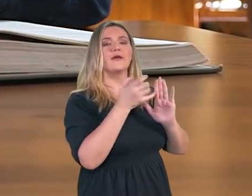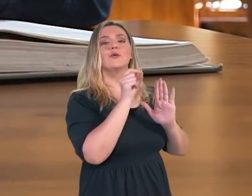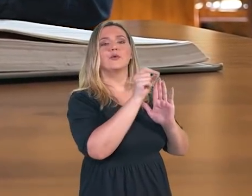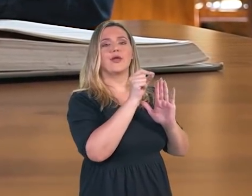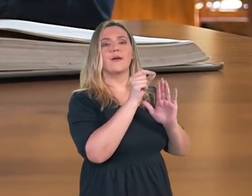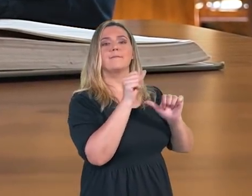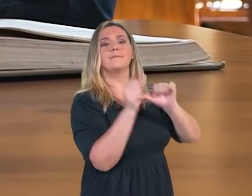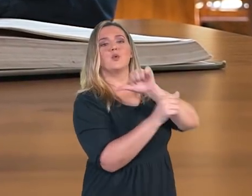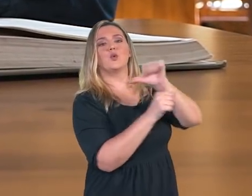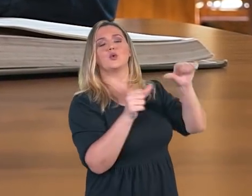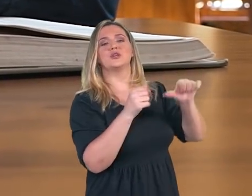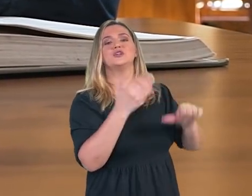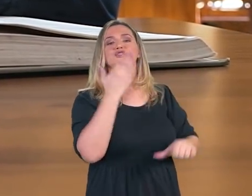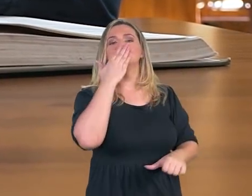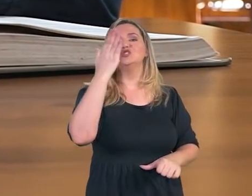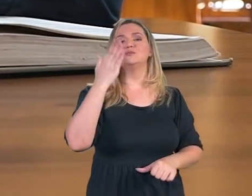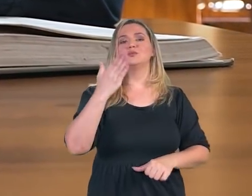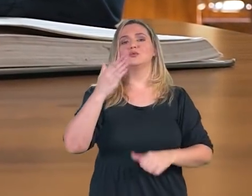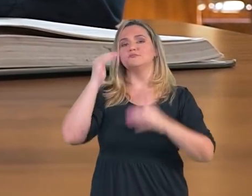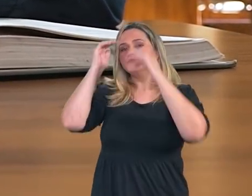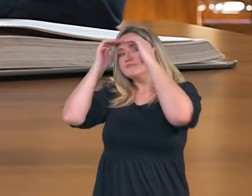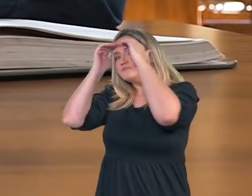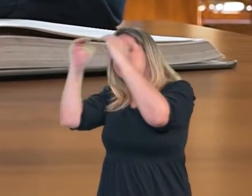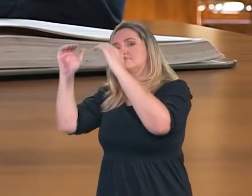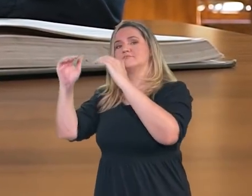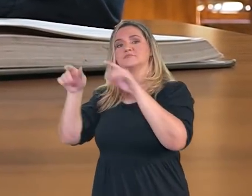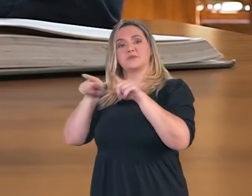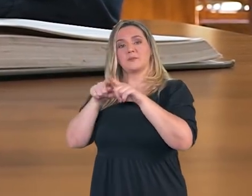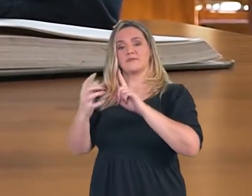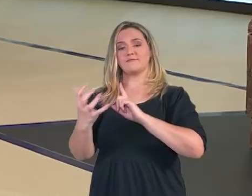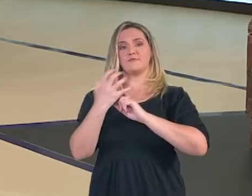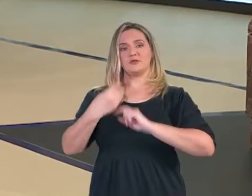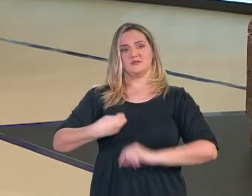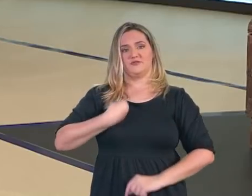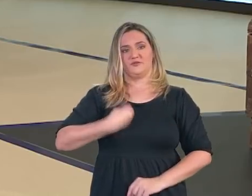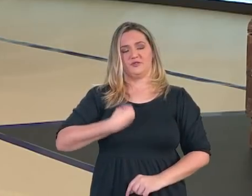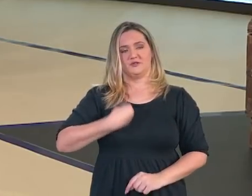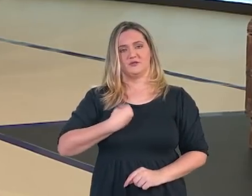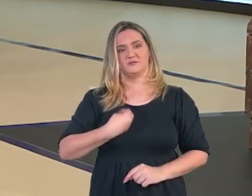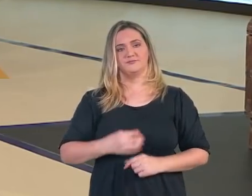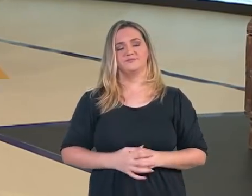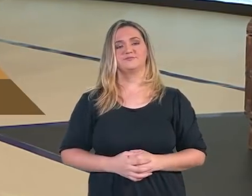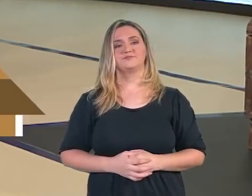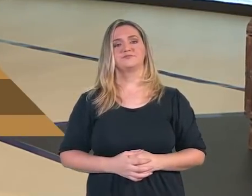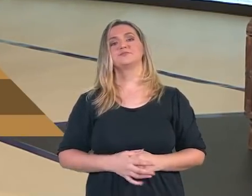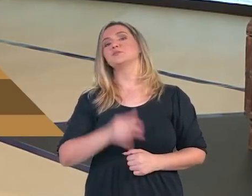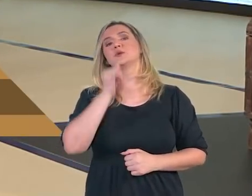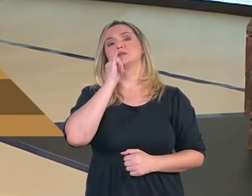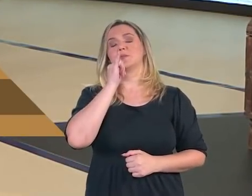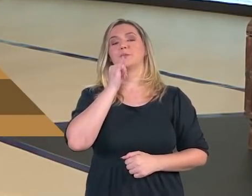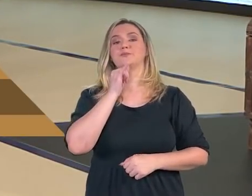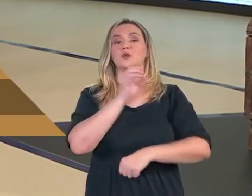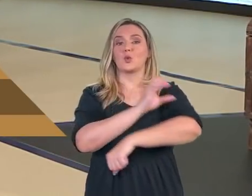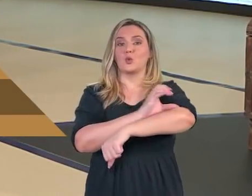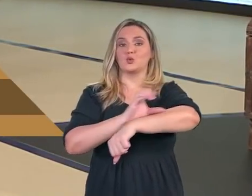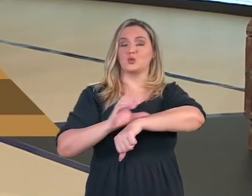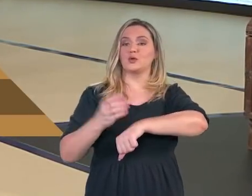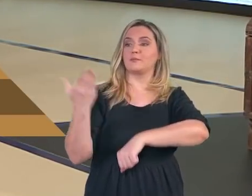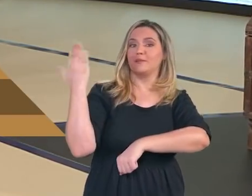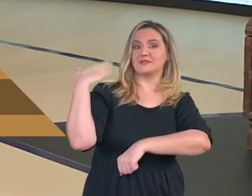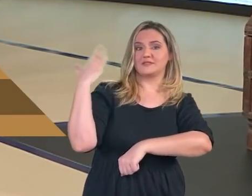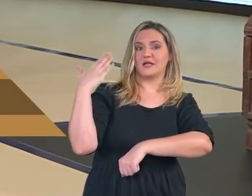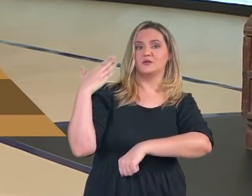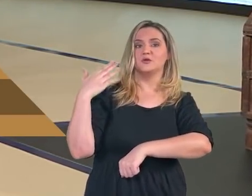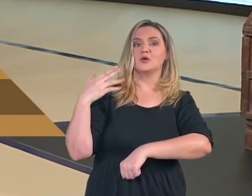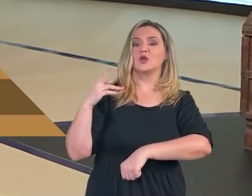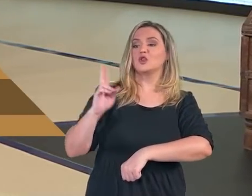significar alterações na mudança na vida da própria pessoa. Ou seja, pela cultura da época, dar nome